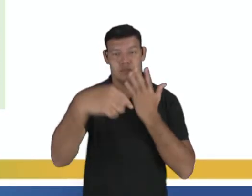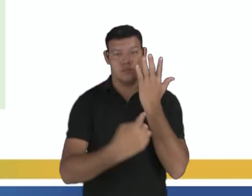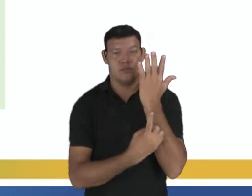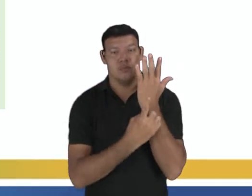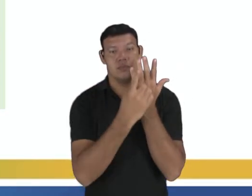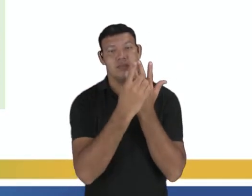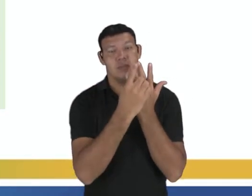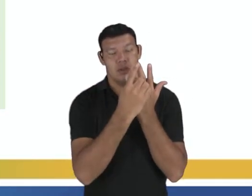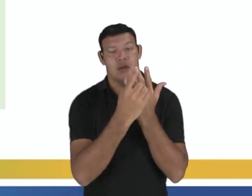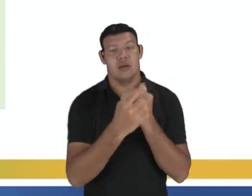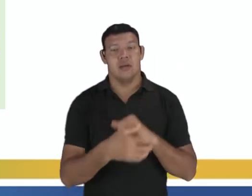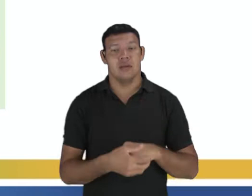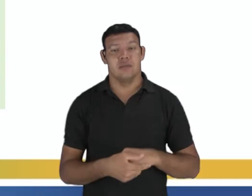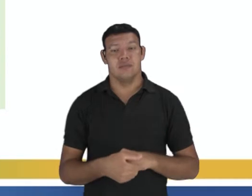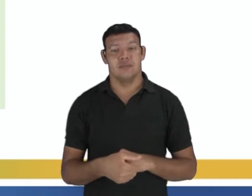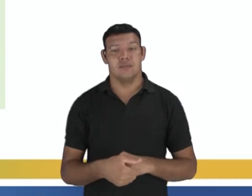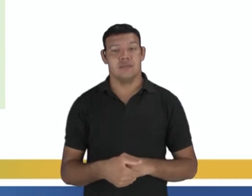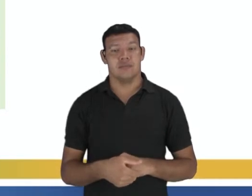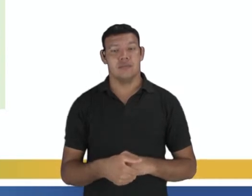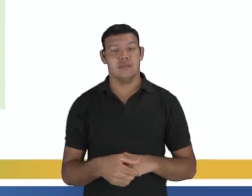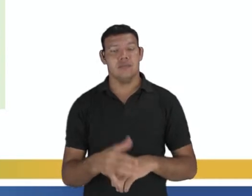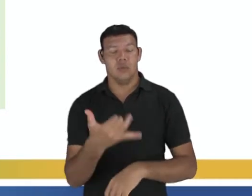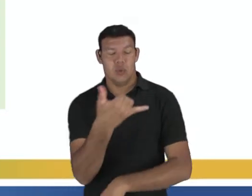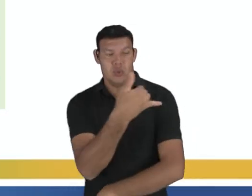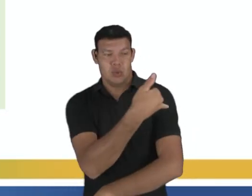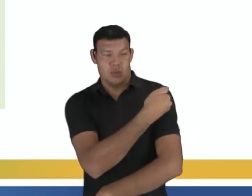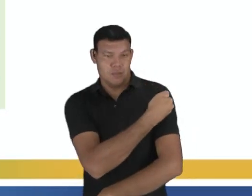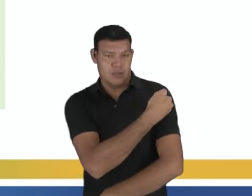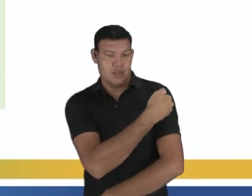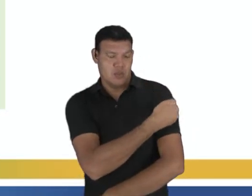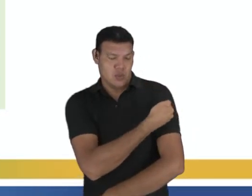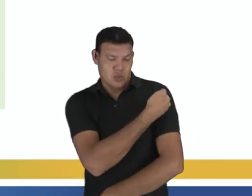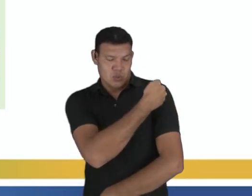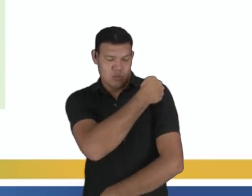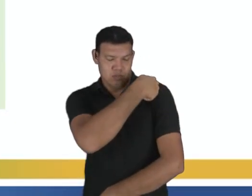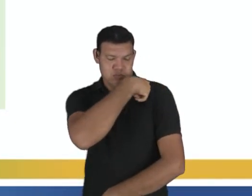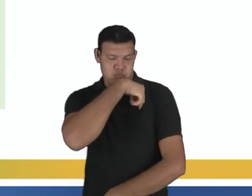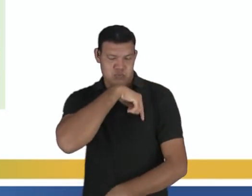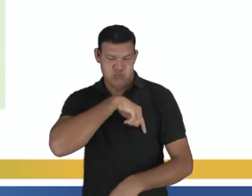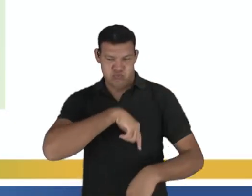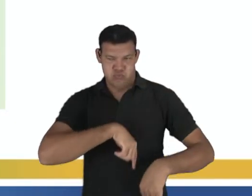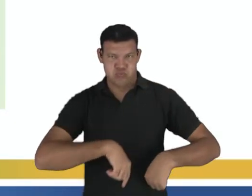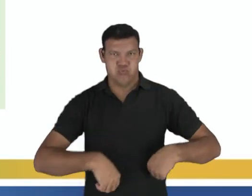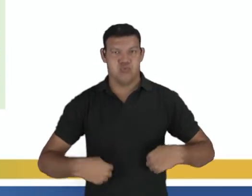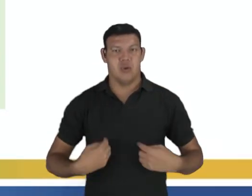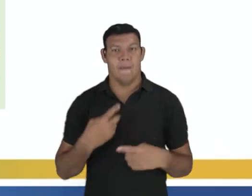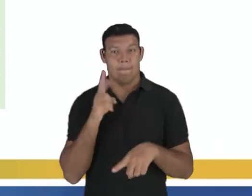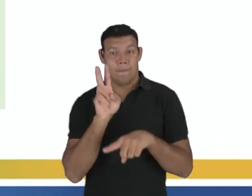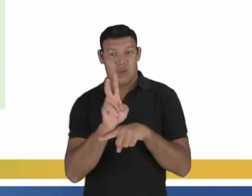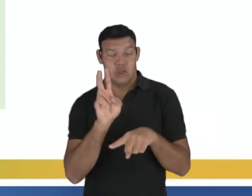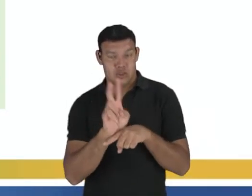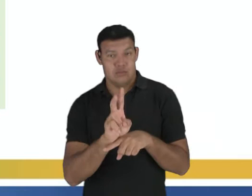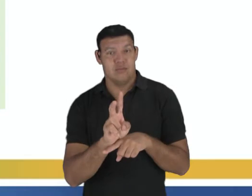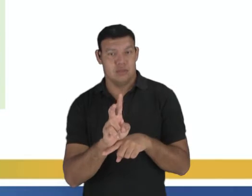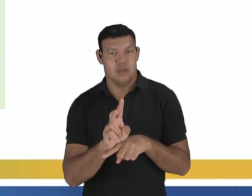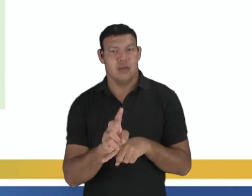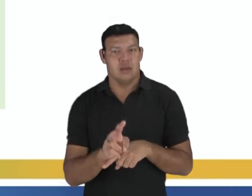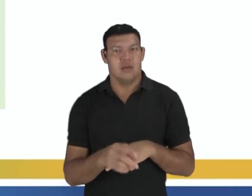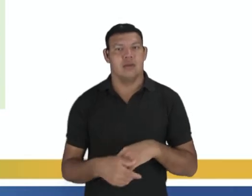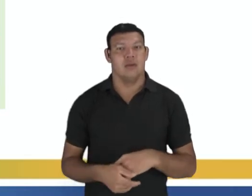imunológica, ou seja, você vai injetar por meio da vacina o organismo, né, com o qual você quer se proteger,